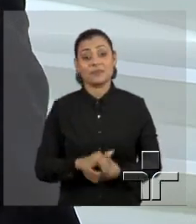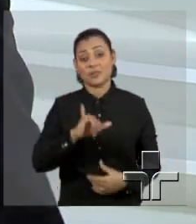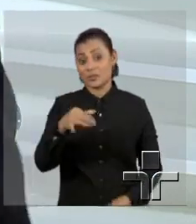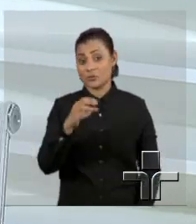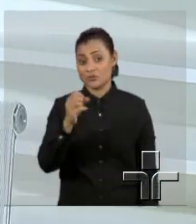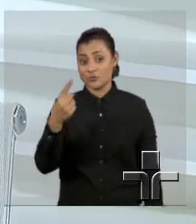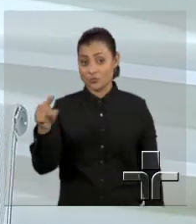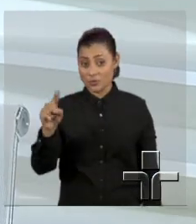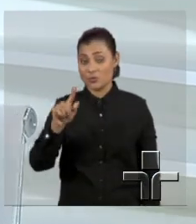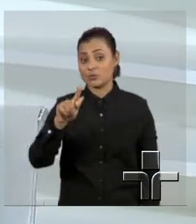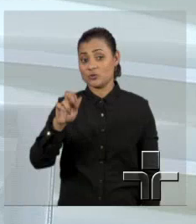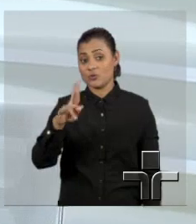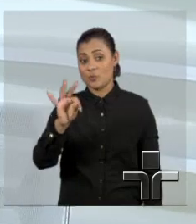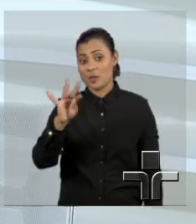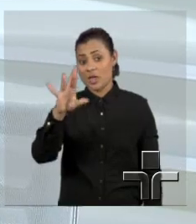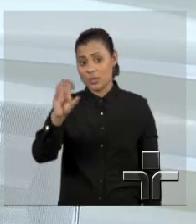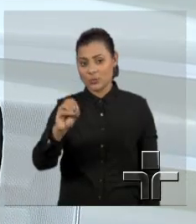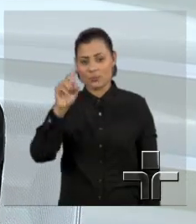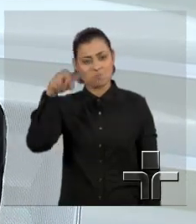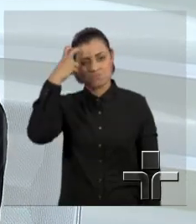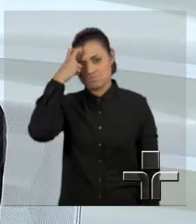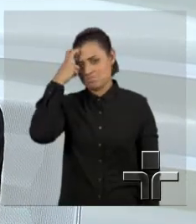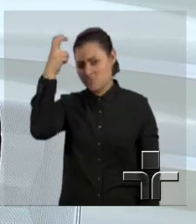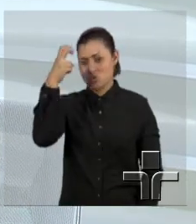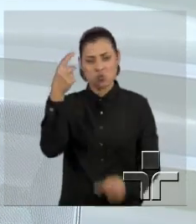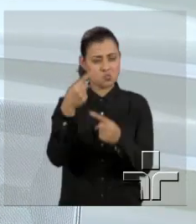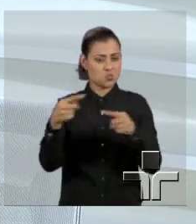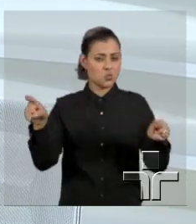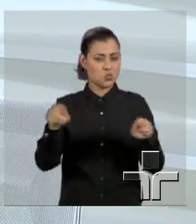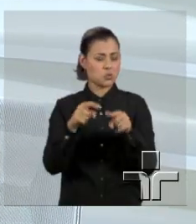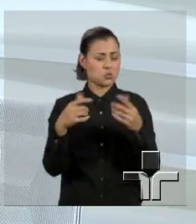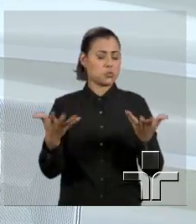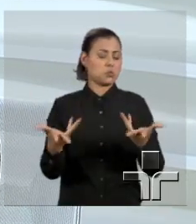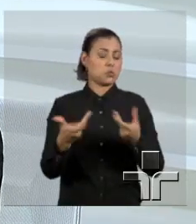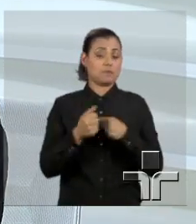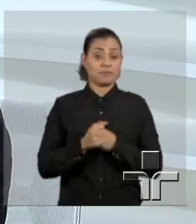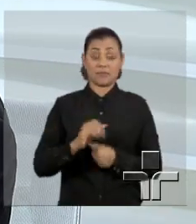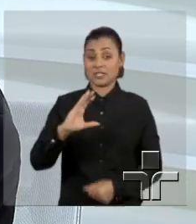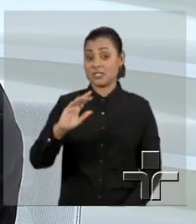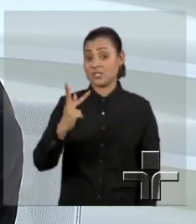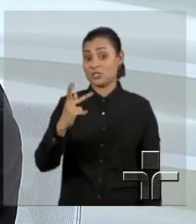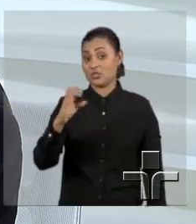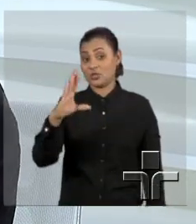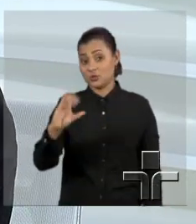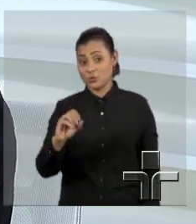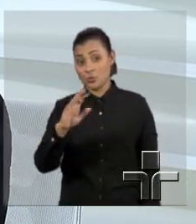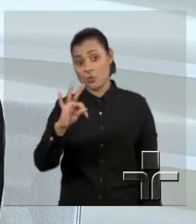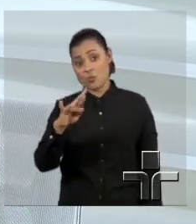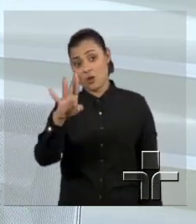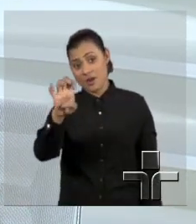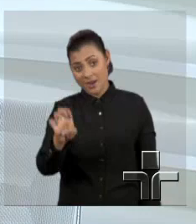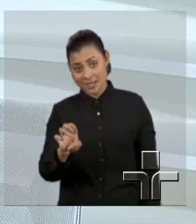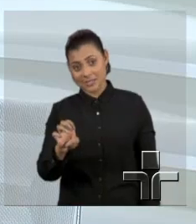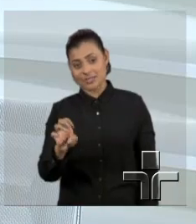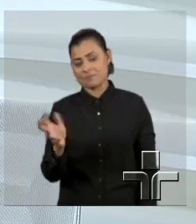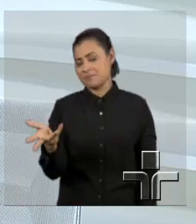Gilberto, o gênio dos gênios da música, né? Chico Buarque, maravilhoso.